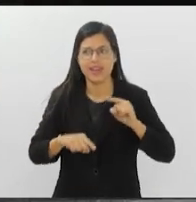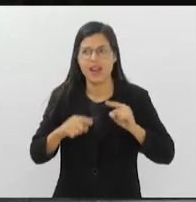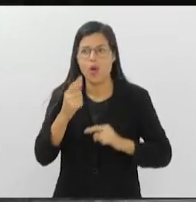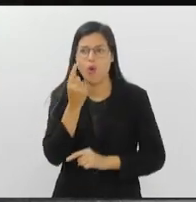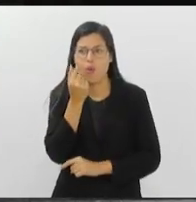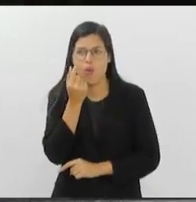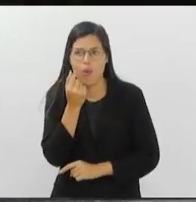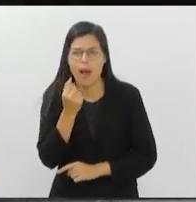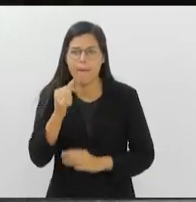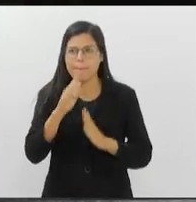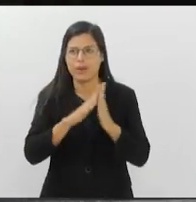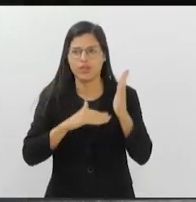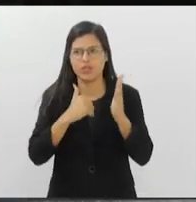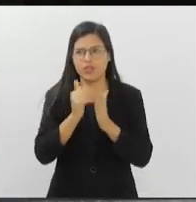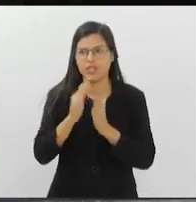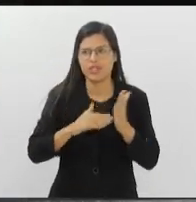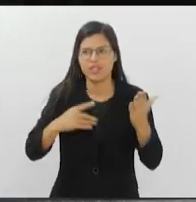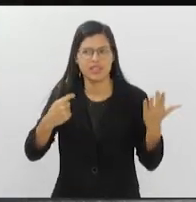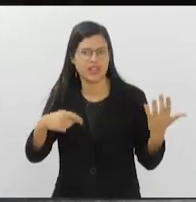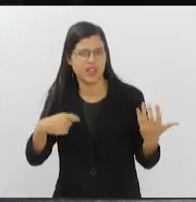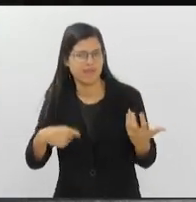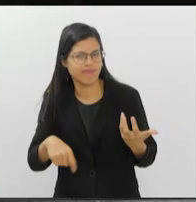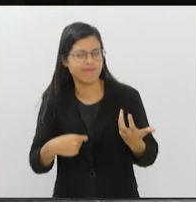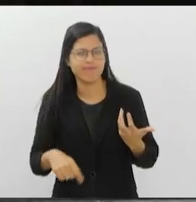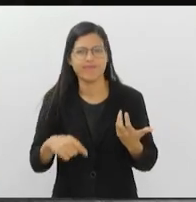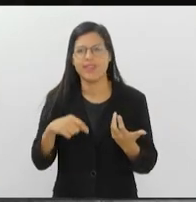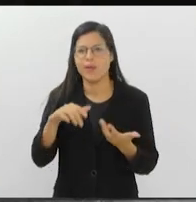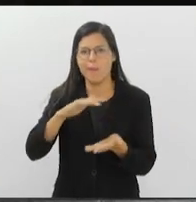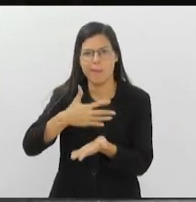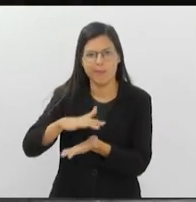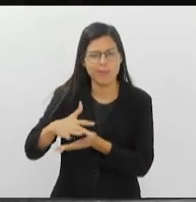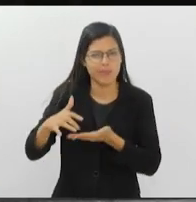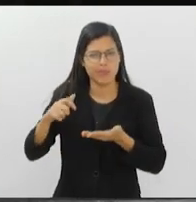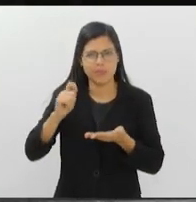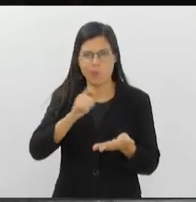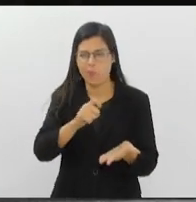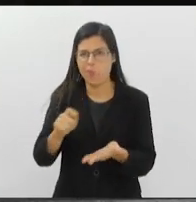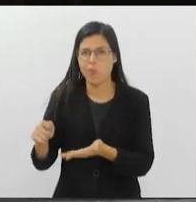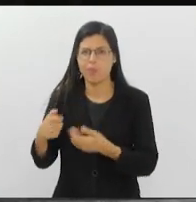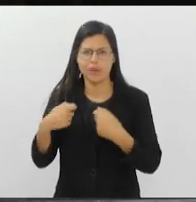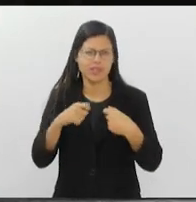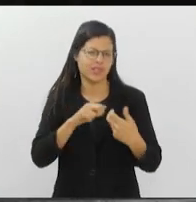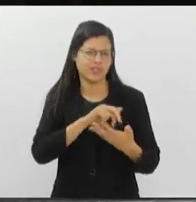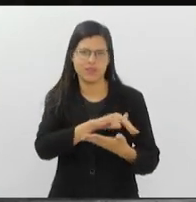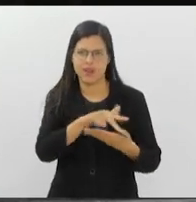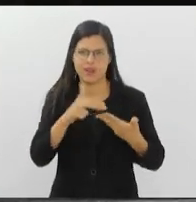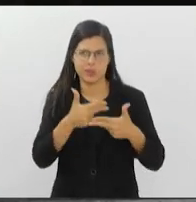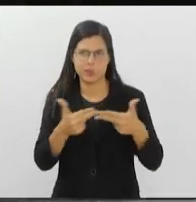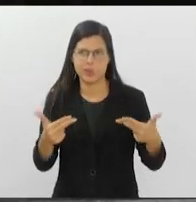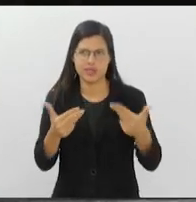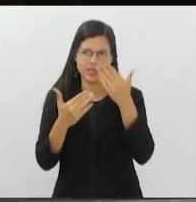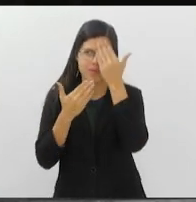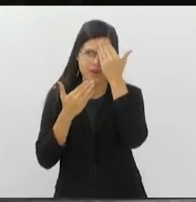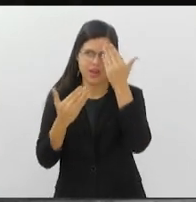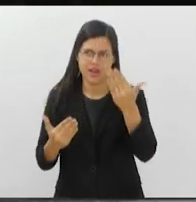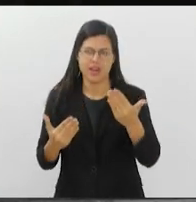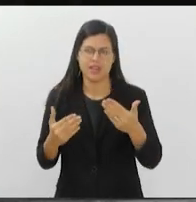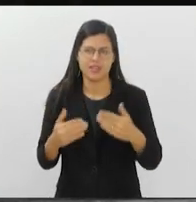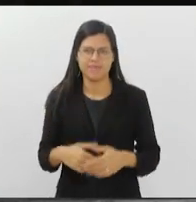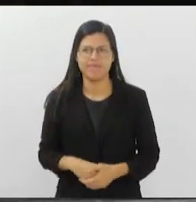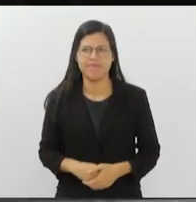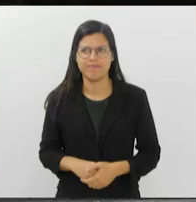preciso tela. É preciso cavaquinho. É preciso bumbo. É preciso muitas coisas. Obrigada, gente.